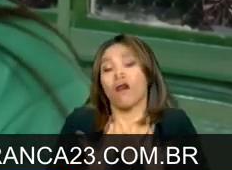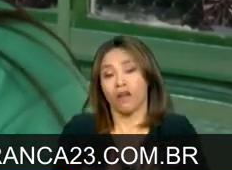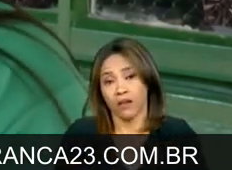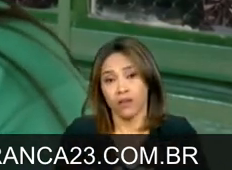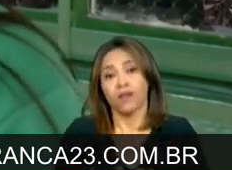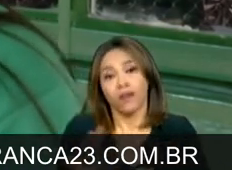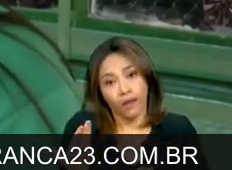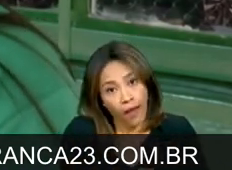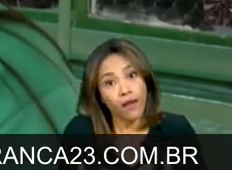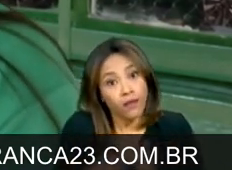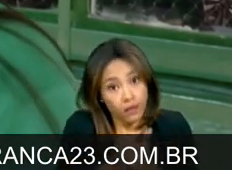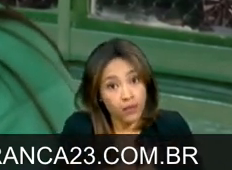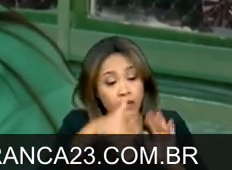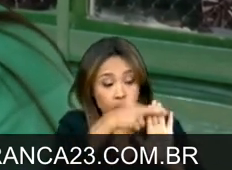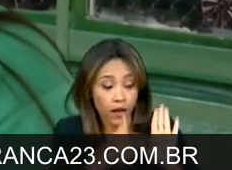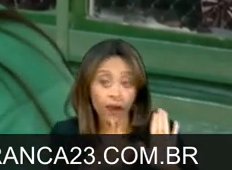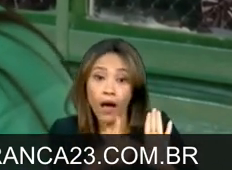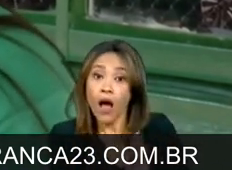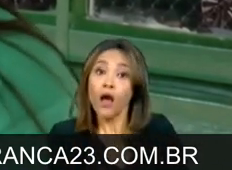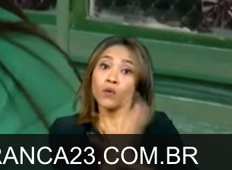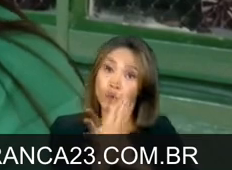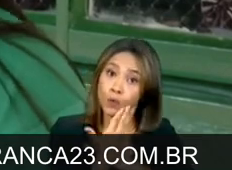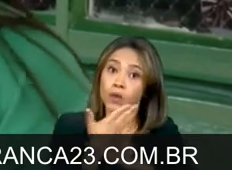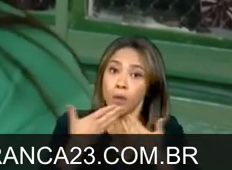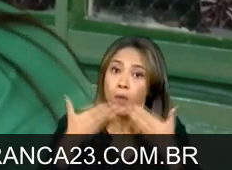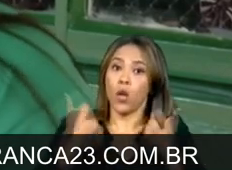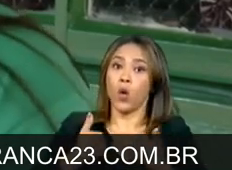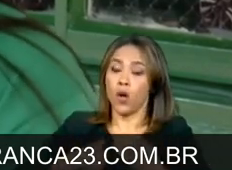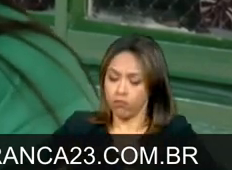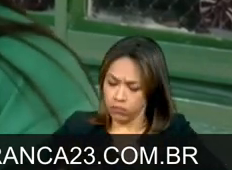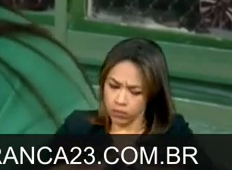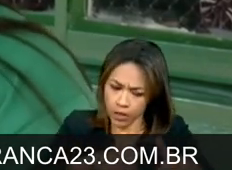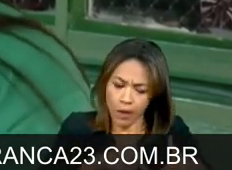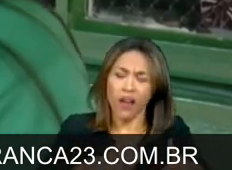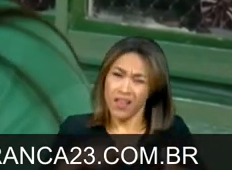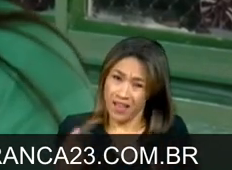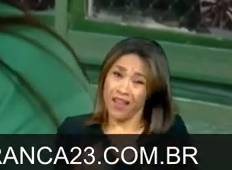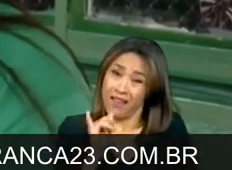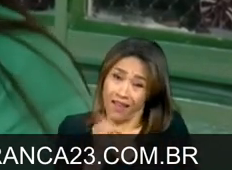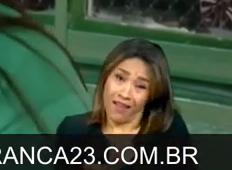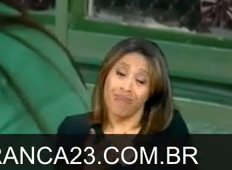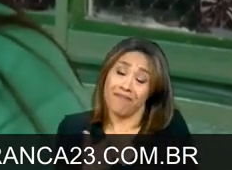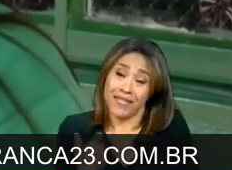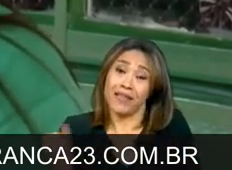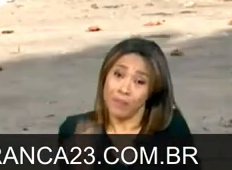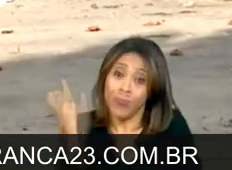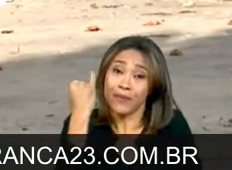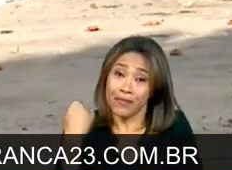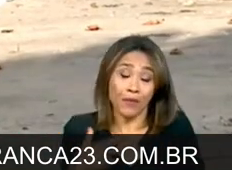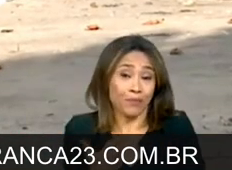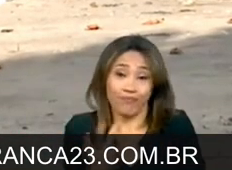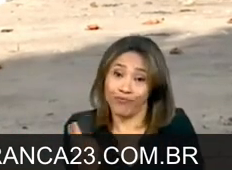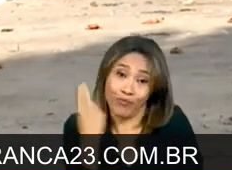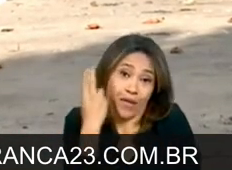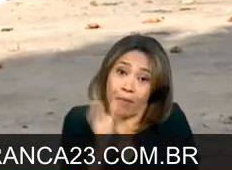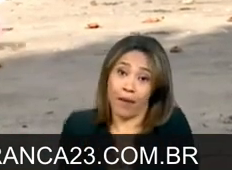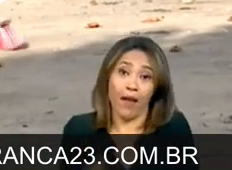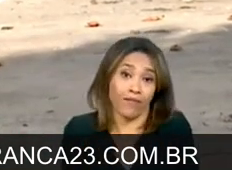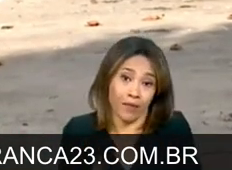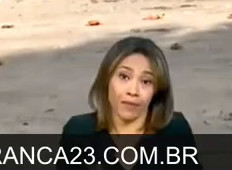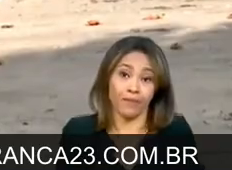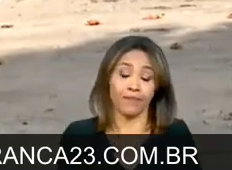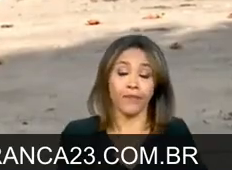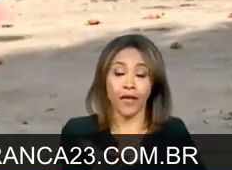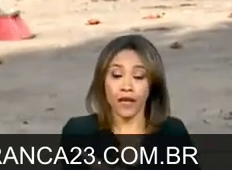E aí essas medidas vão ajudando, né, a concluir o serviço, porque realmente é uma atividade essencial e não pode parar, né? O chamado estresse